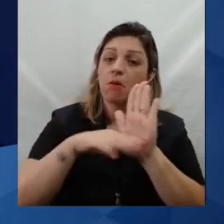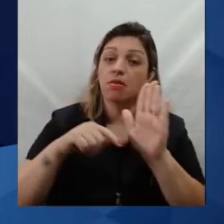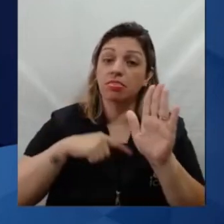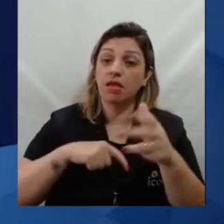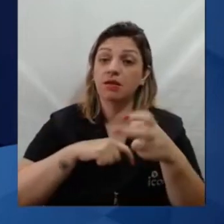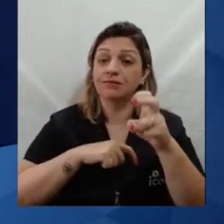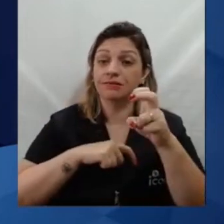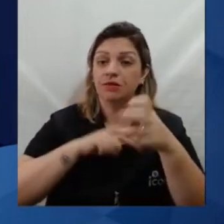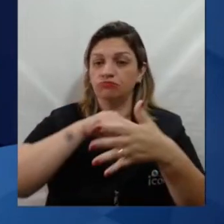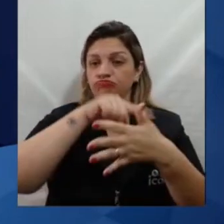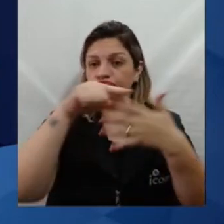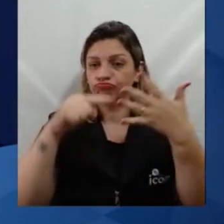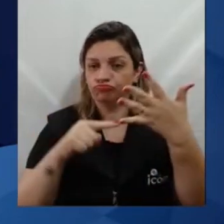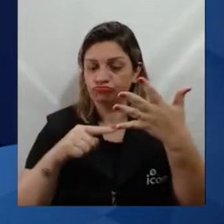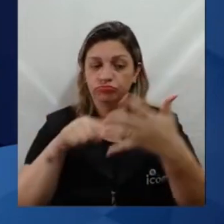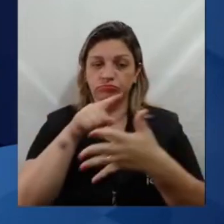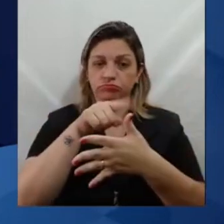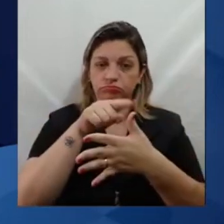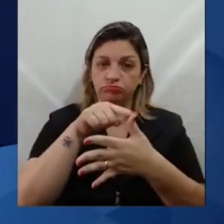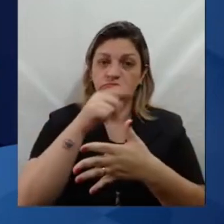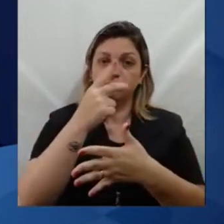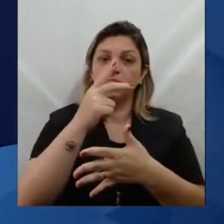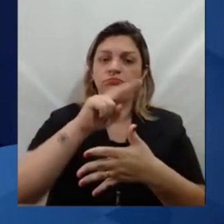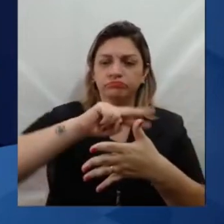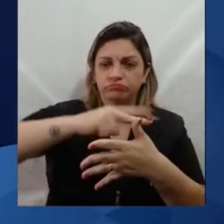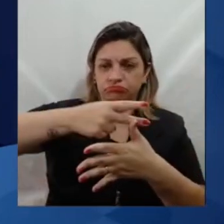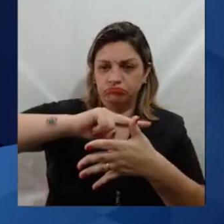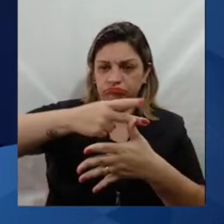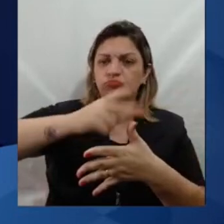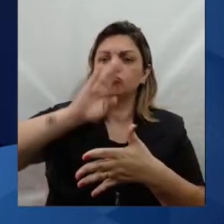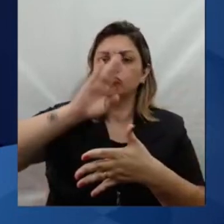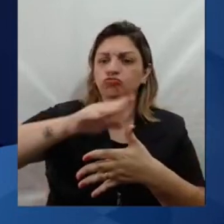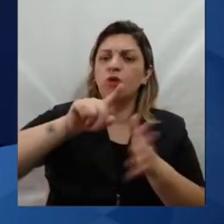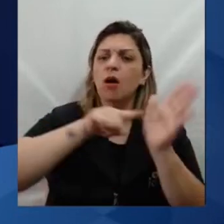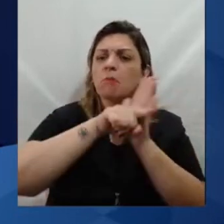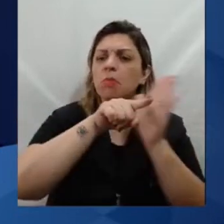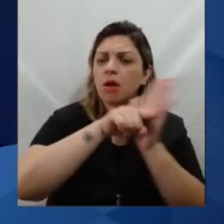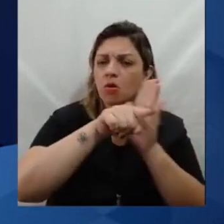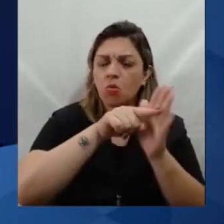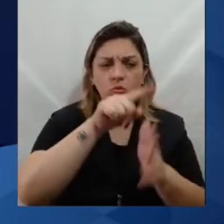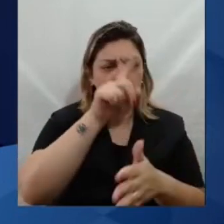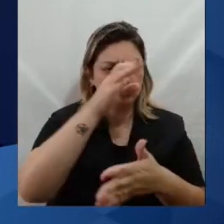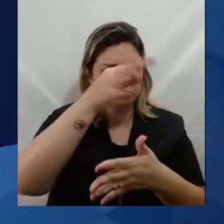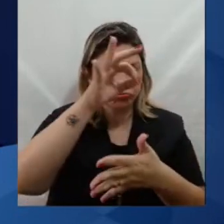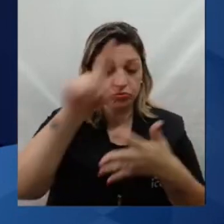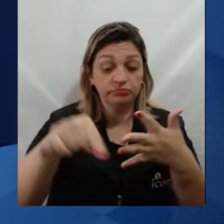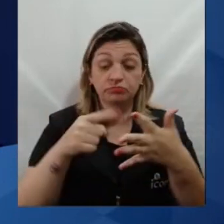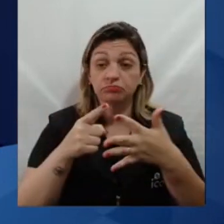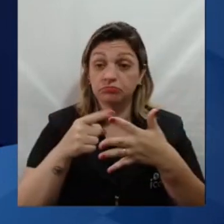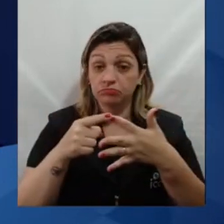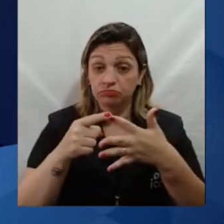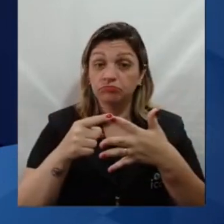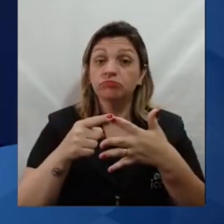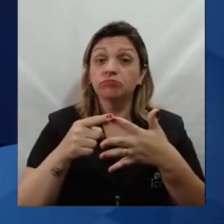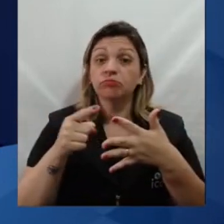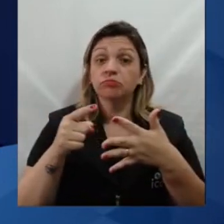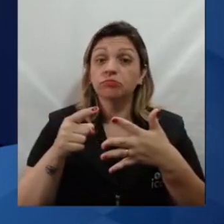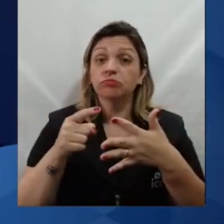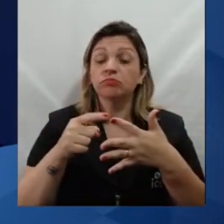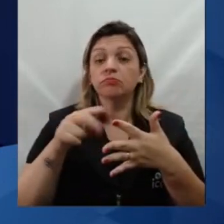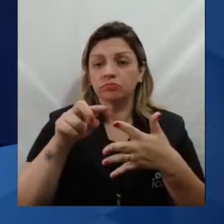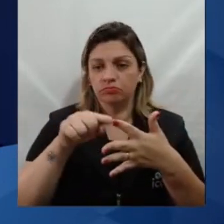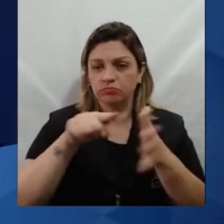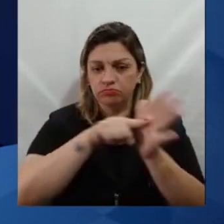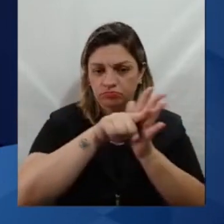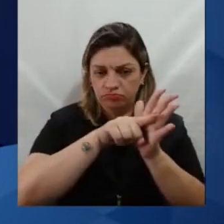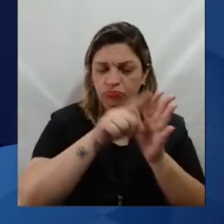primeiro estágio, 2 tradutores eles fizeram a tradução do questionário. No segundo estágio, esses 2 tradutores, junto com o pesquisador,